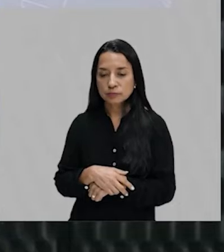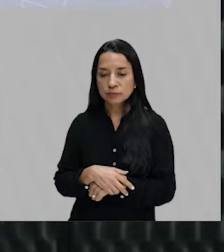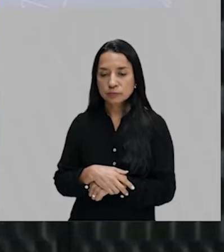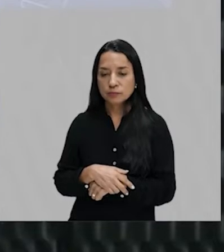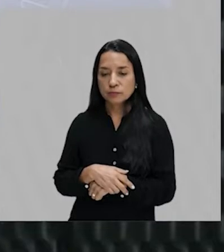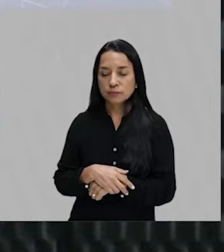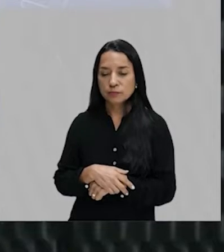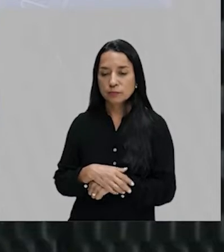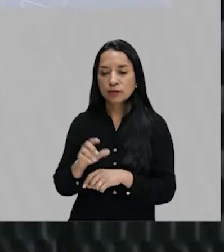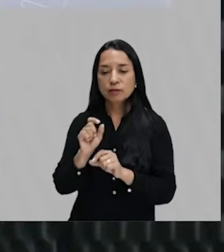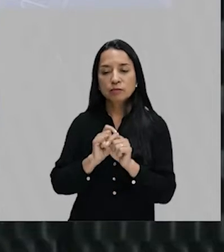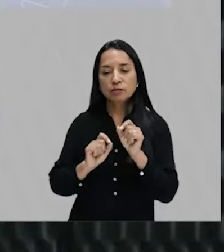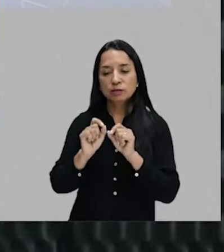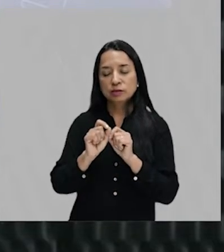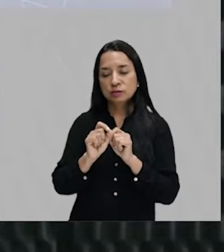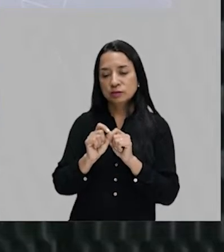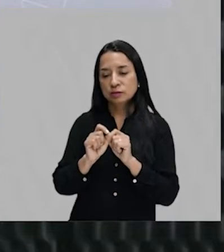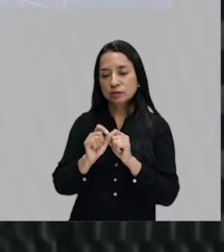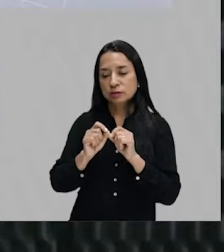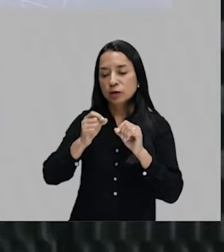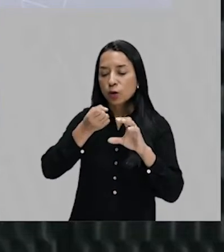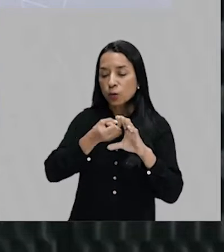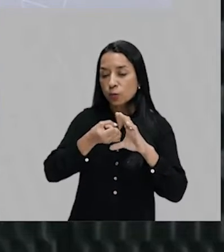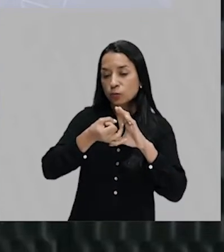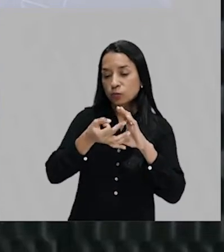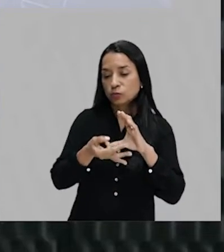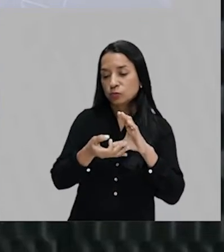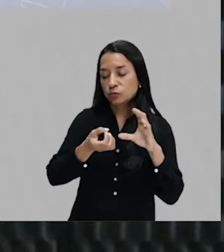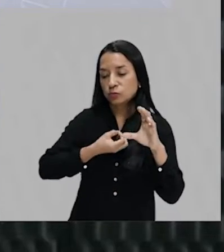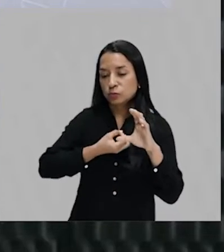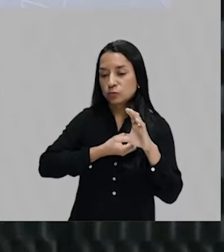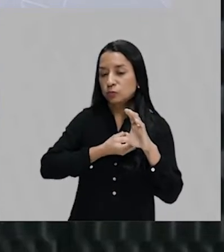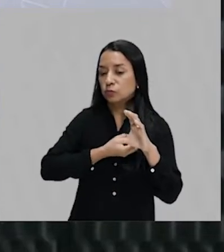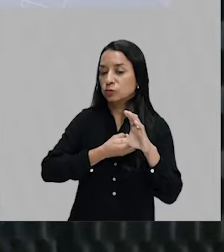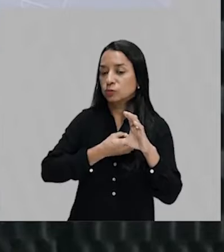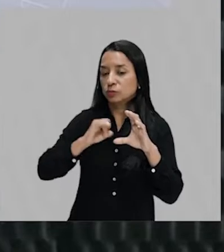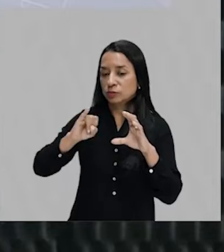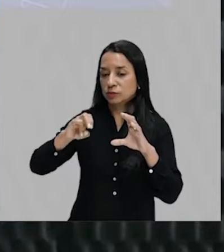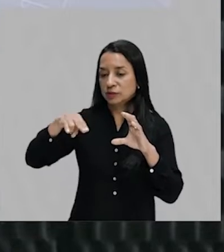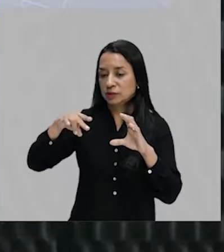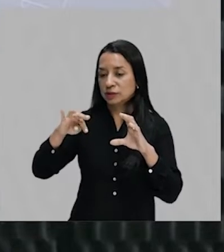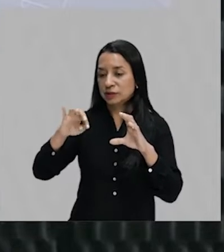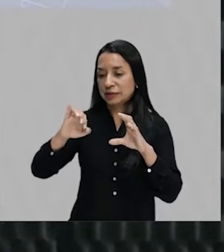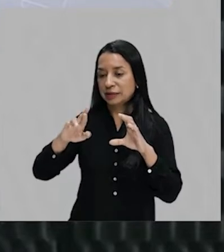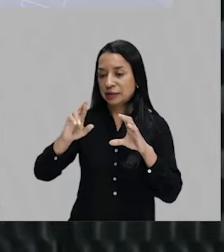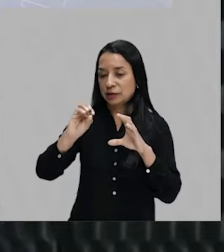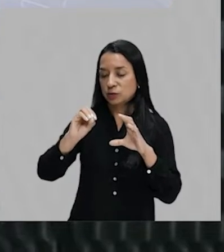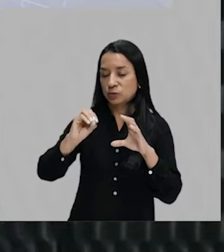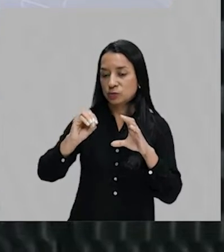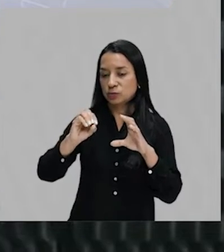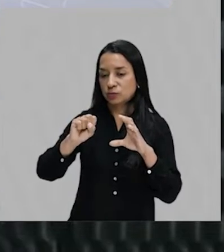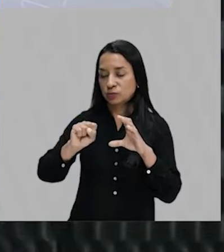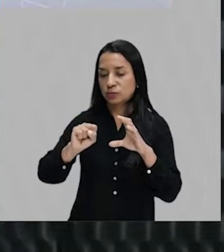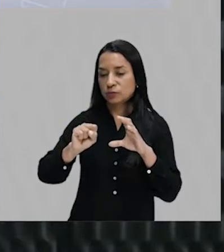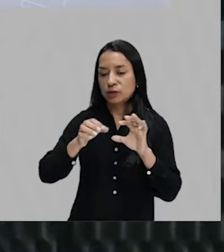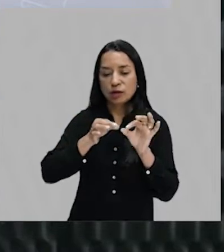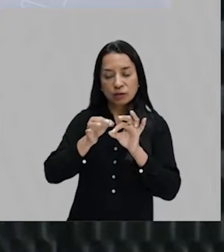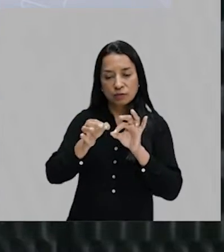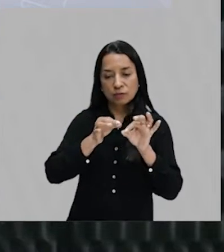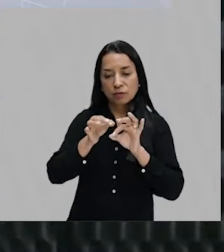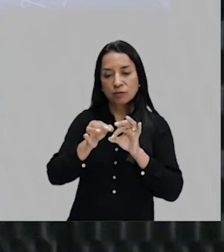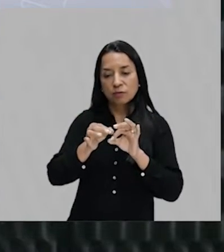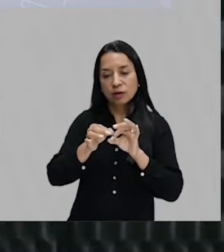ele é inteiro e gente conjunto dos números inteiros ele é formado por números pares números ímpares né é tão